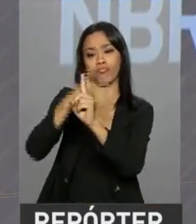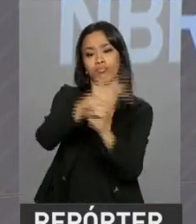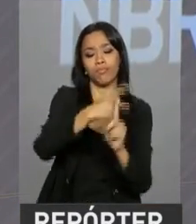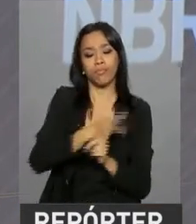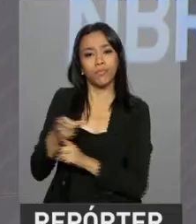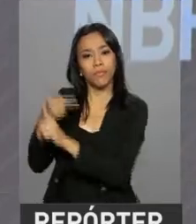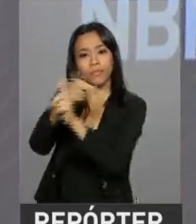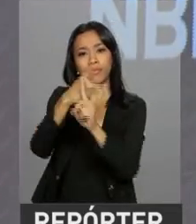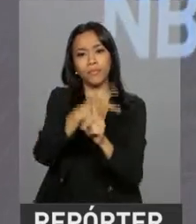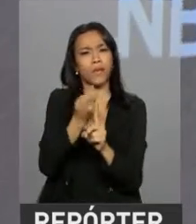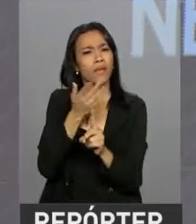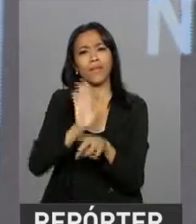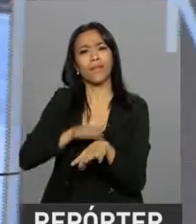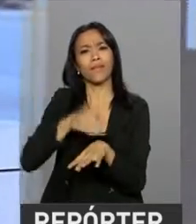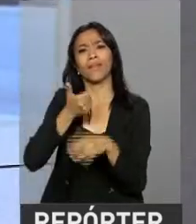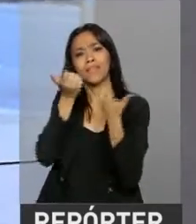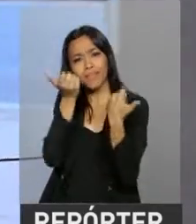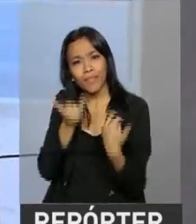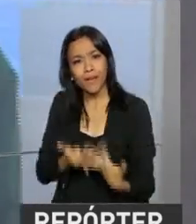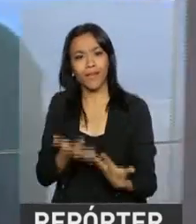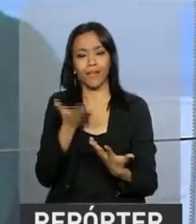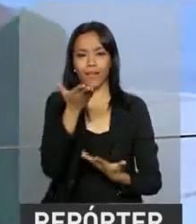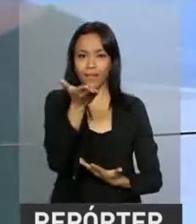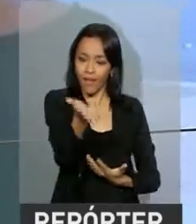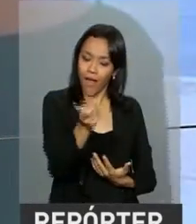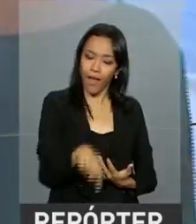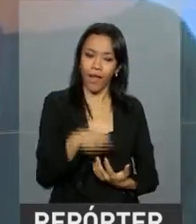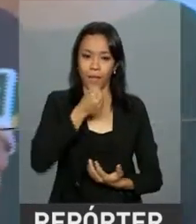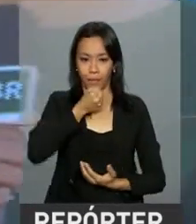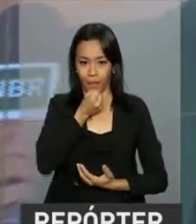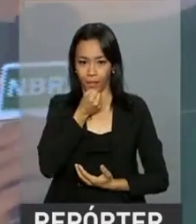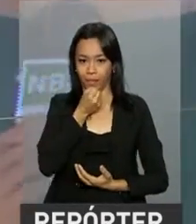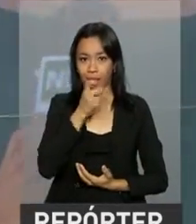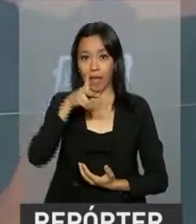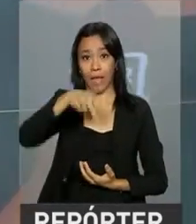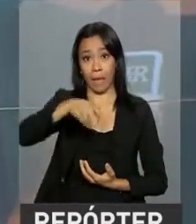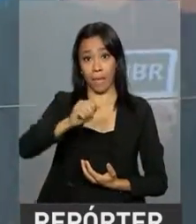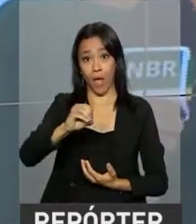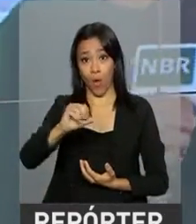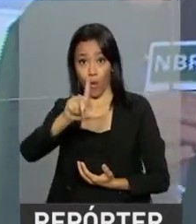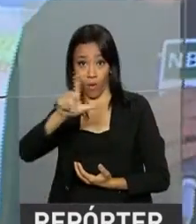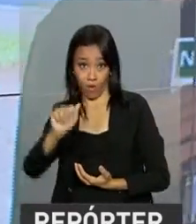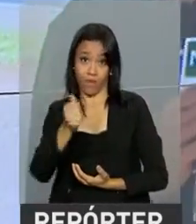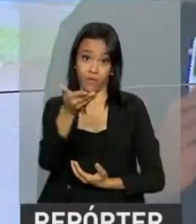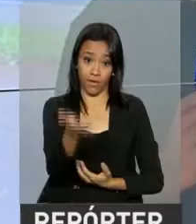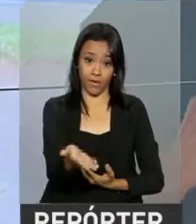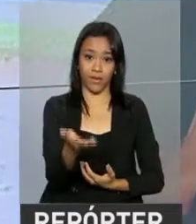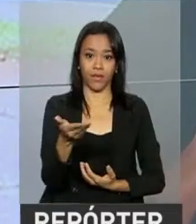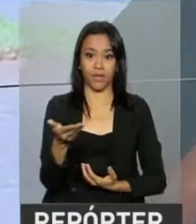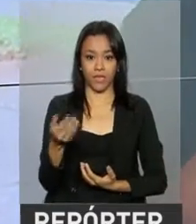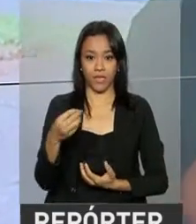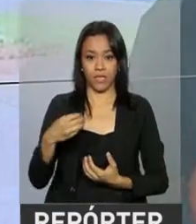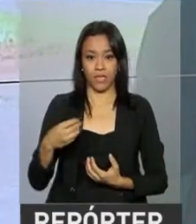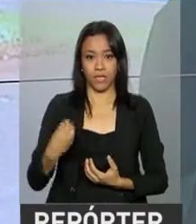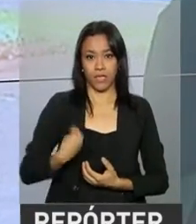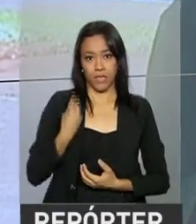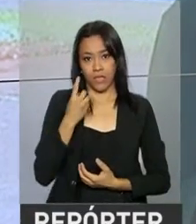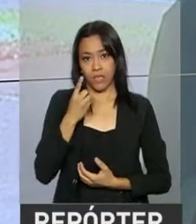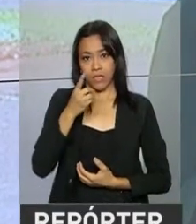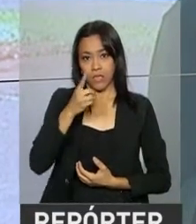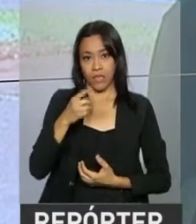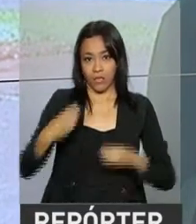vento que conta pra gente as informações sobre esse assunto é a repórter paula de hoje está lá no palato na onu na esplanada dos ministérios